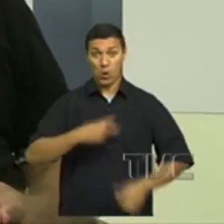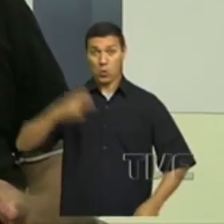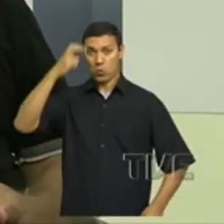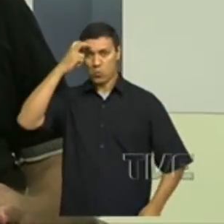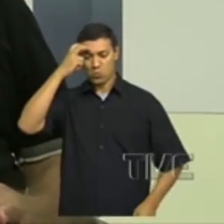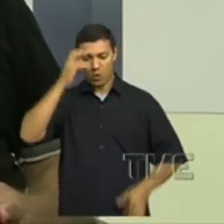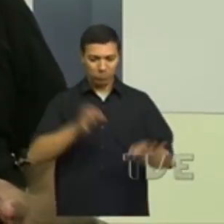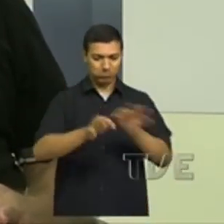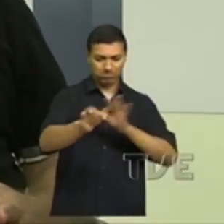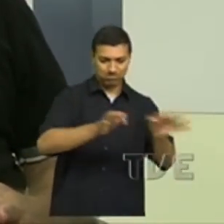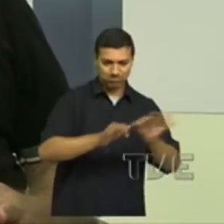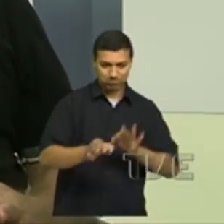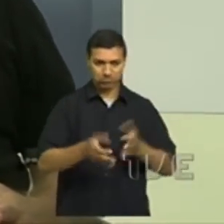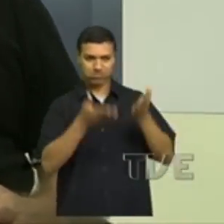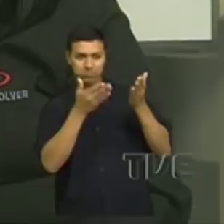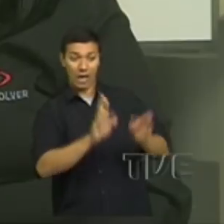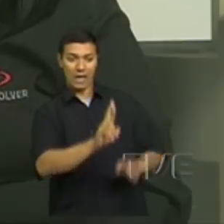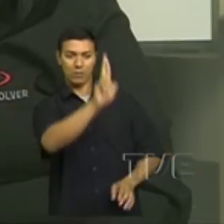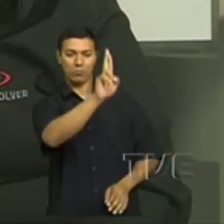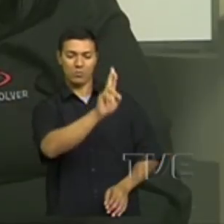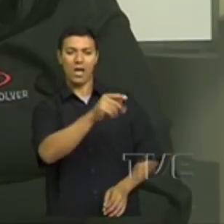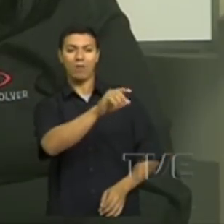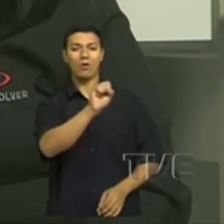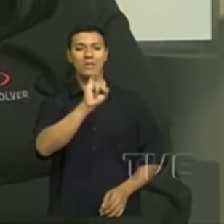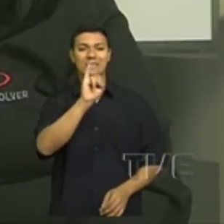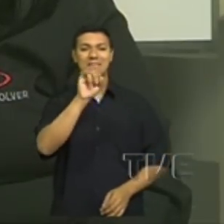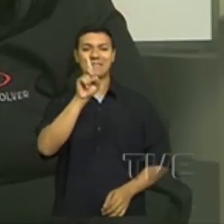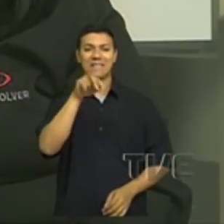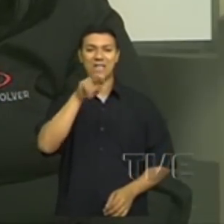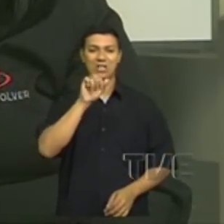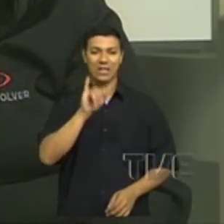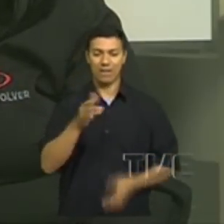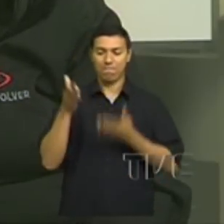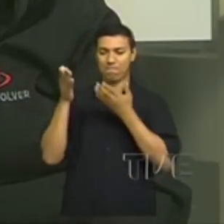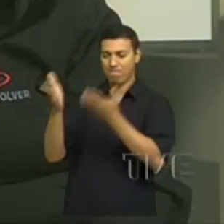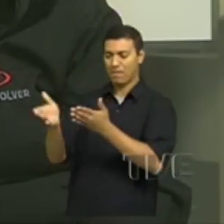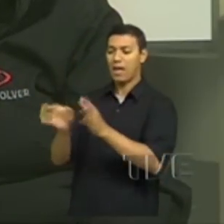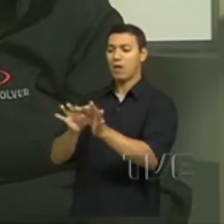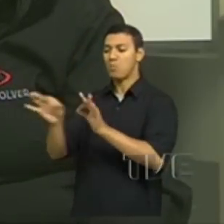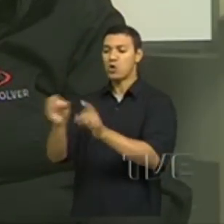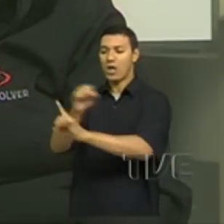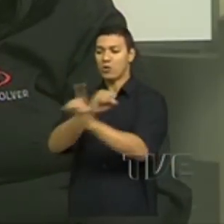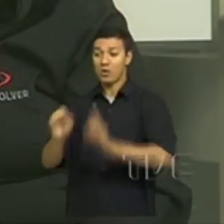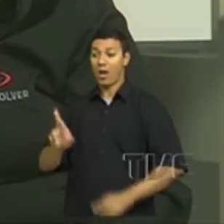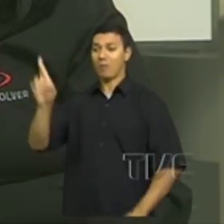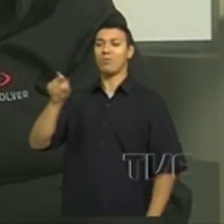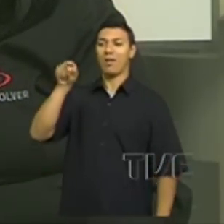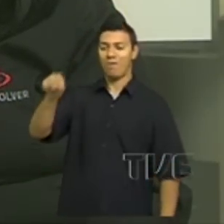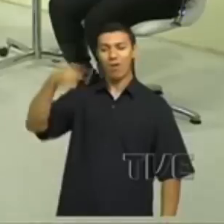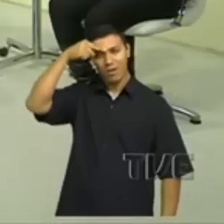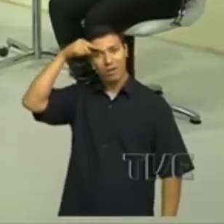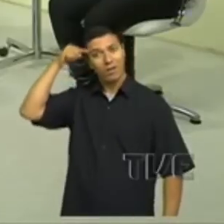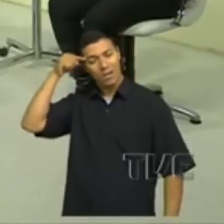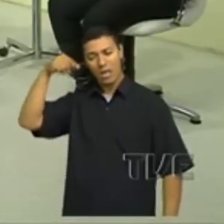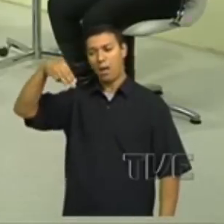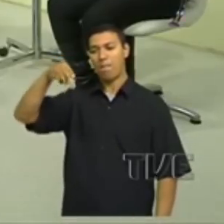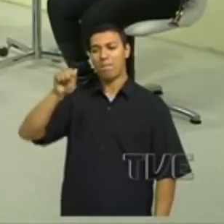da Luz, Sidney Chames. E a nossa convidada também, a gestora de projetos sociais, Márcia Gonçalves.